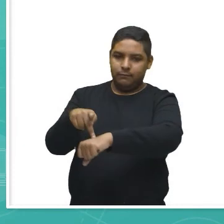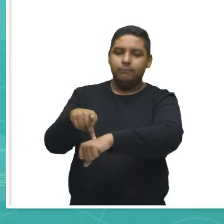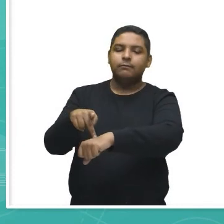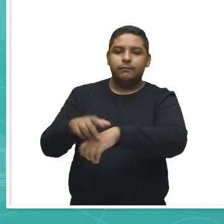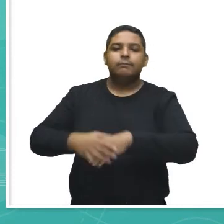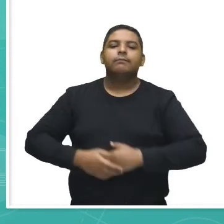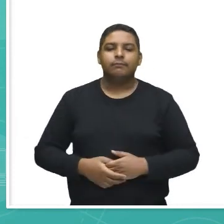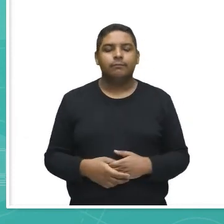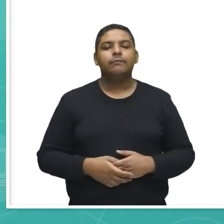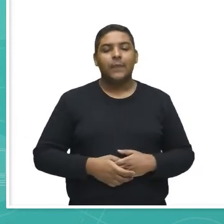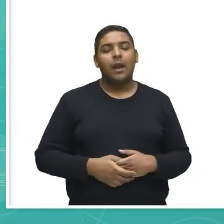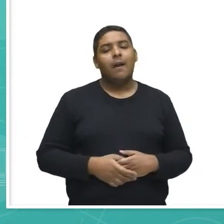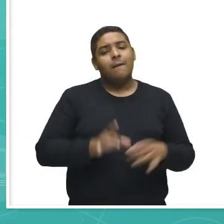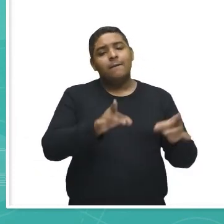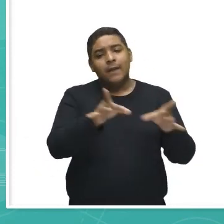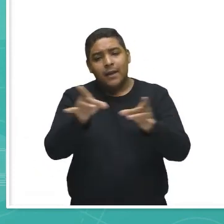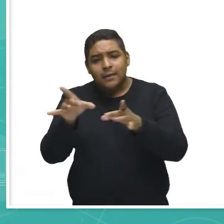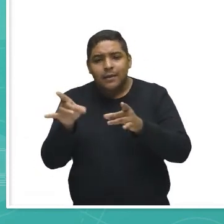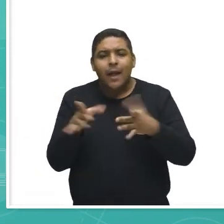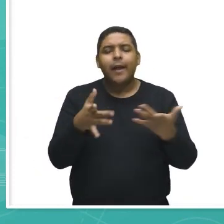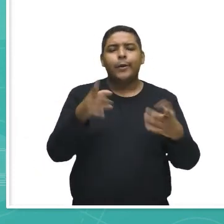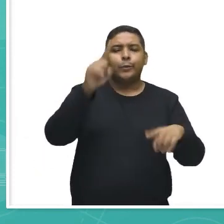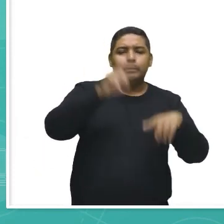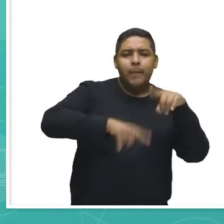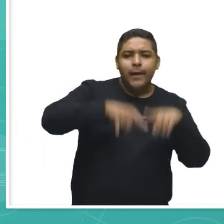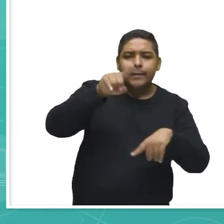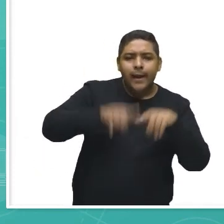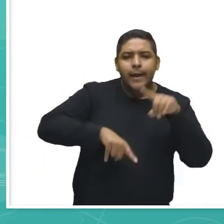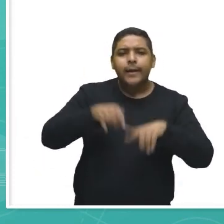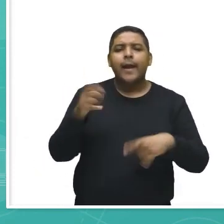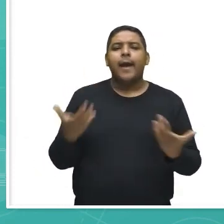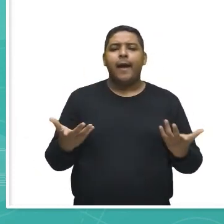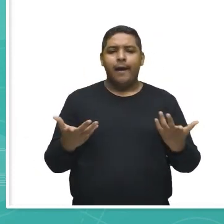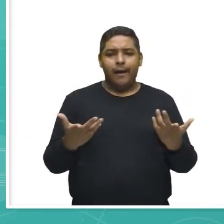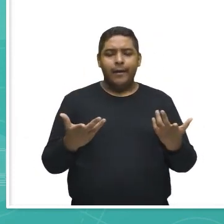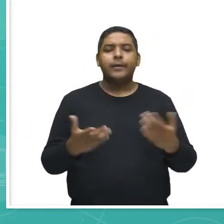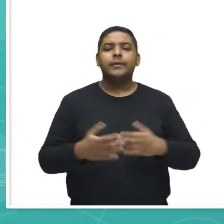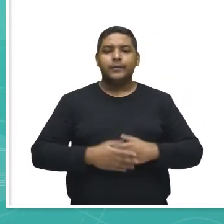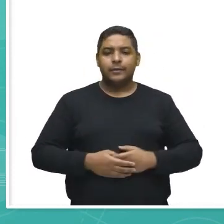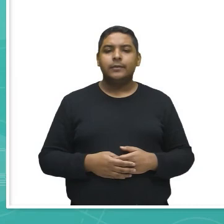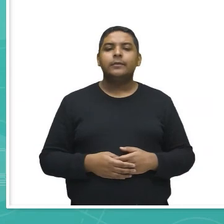acabava vendendo aí para a colônia de volta esses produtos já